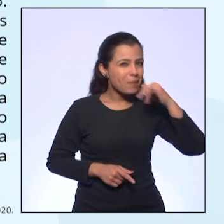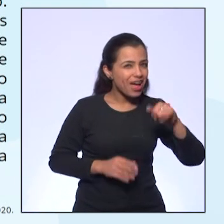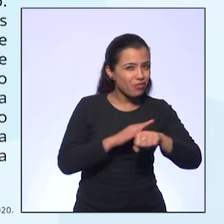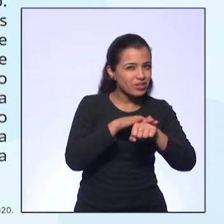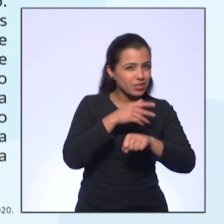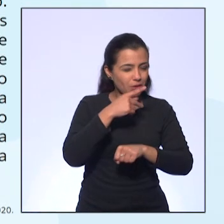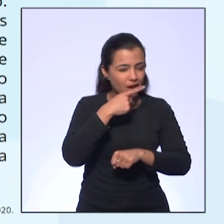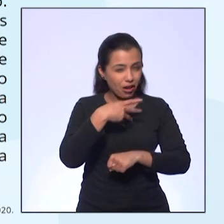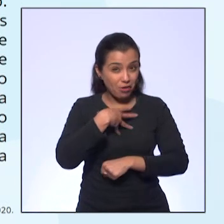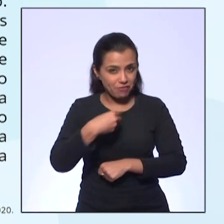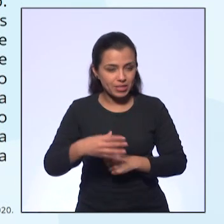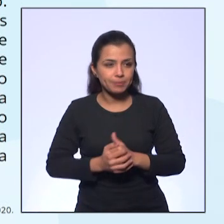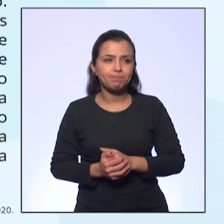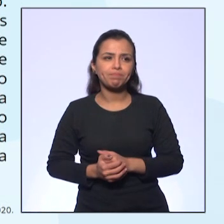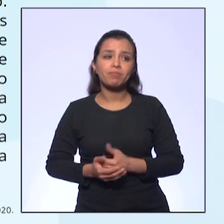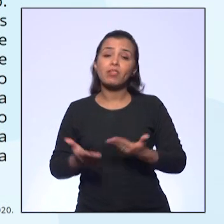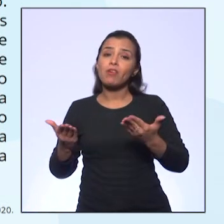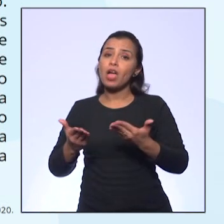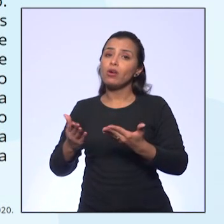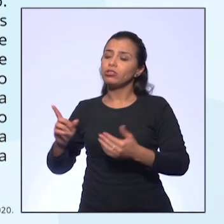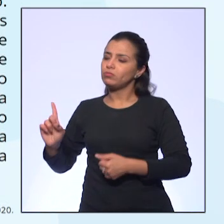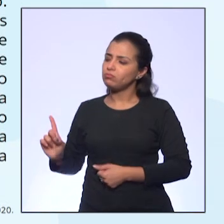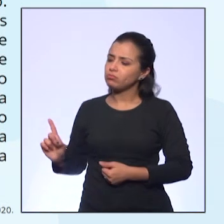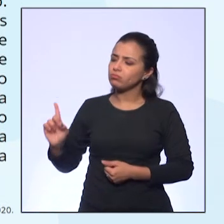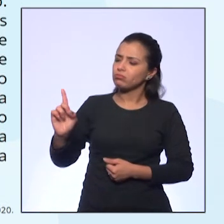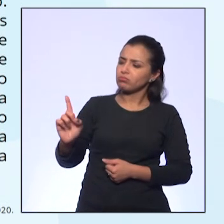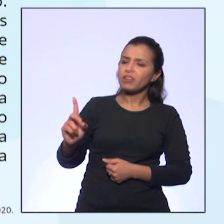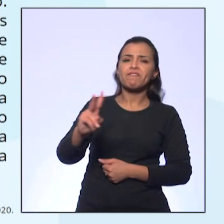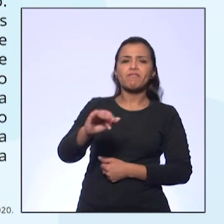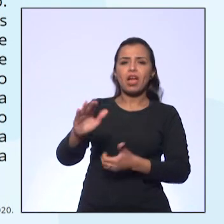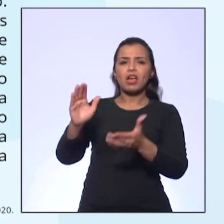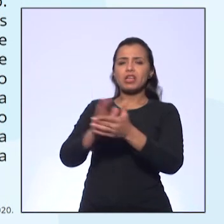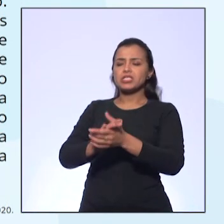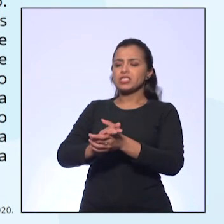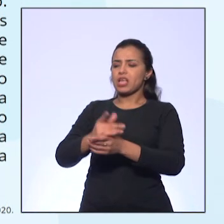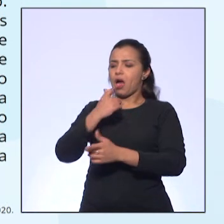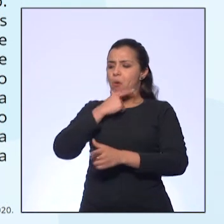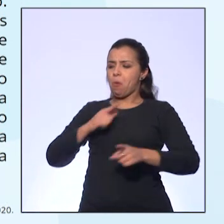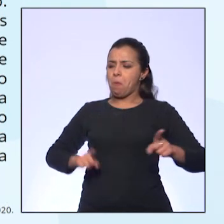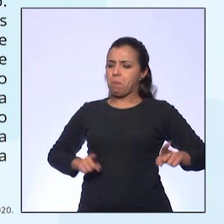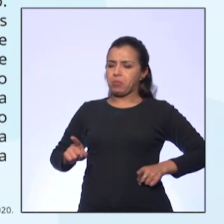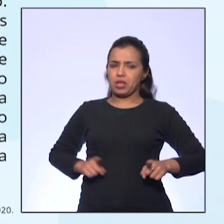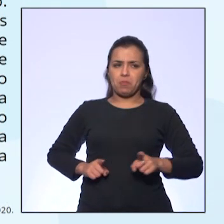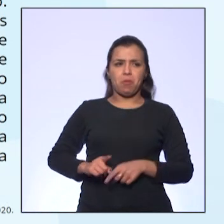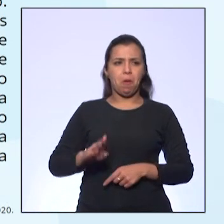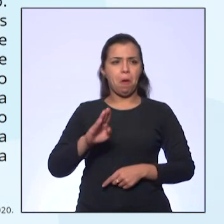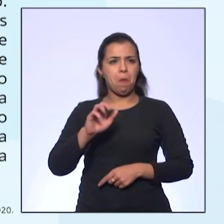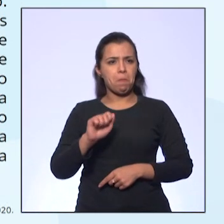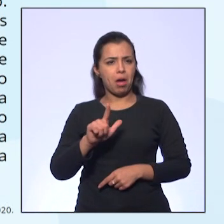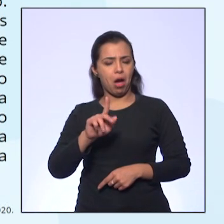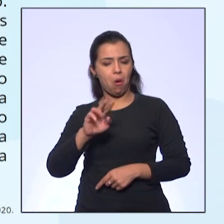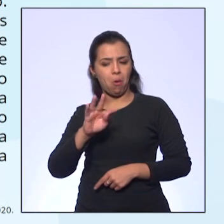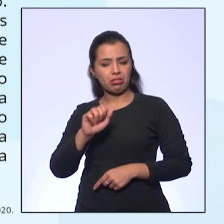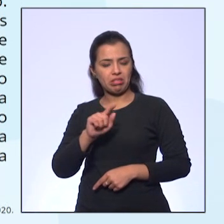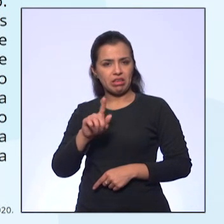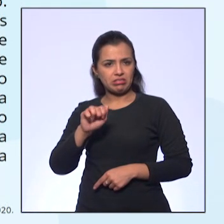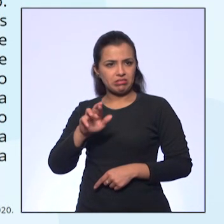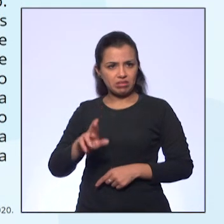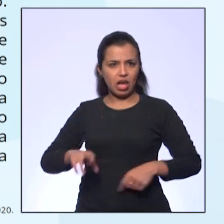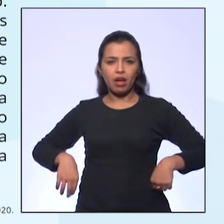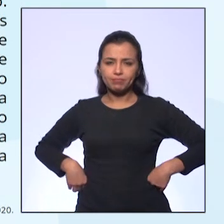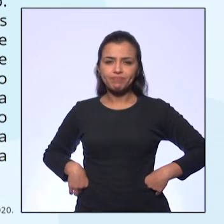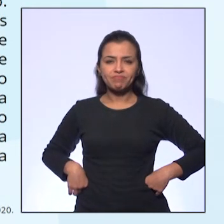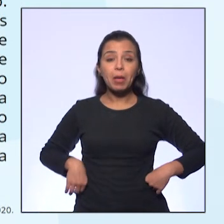vais hoje dar a mão de esposa a teu primo Baltazar, minha filha. Em negrito, é preciso que te